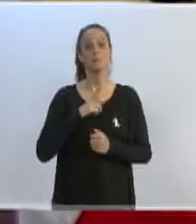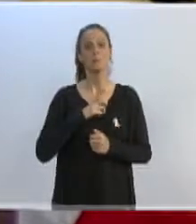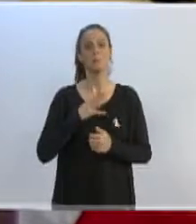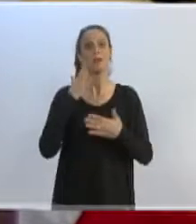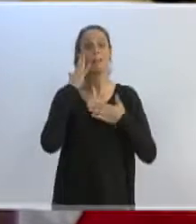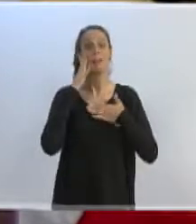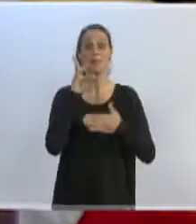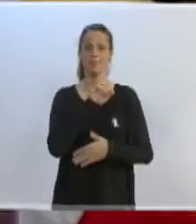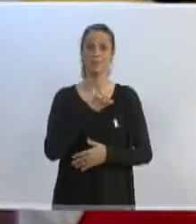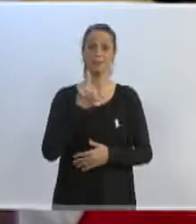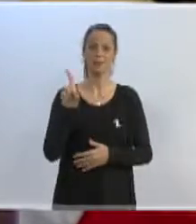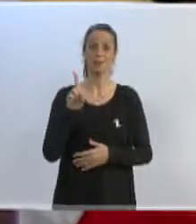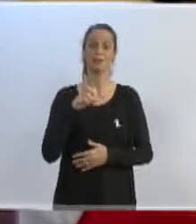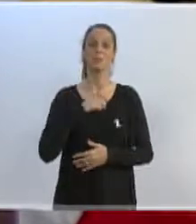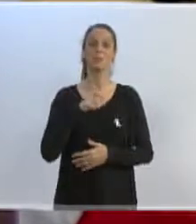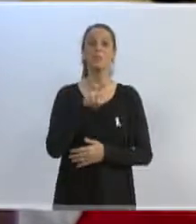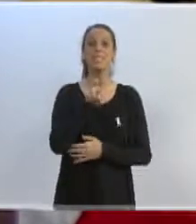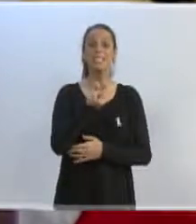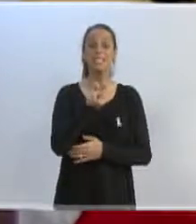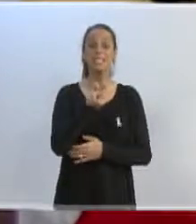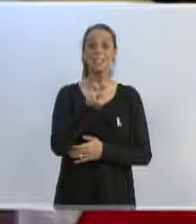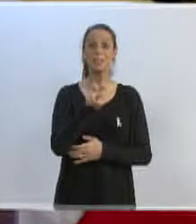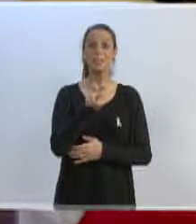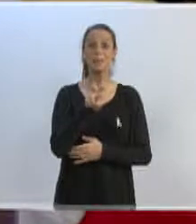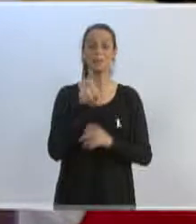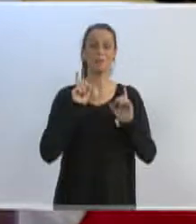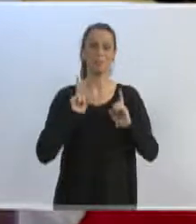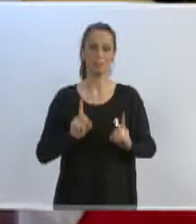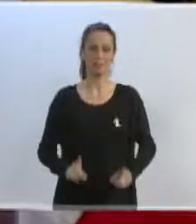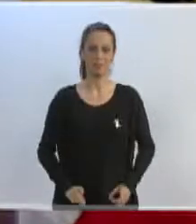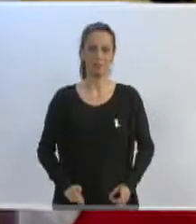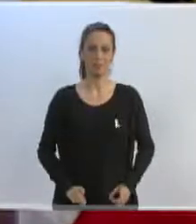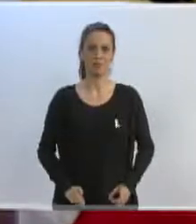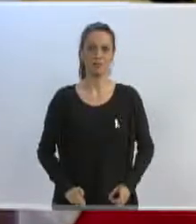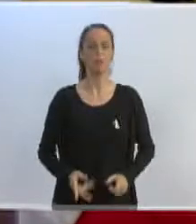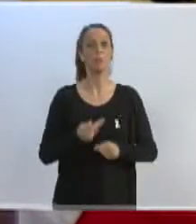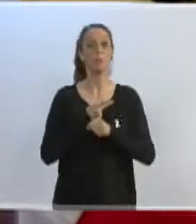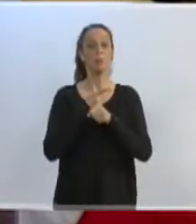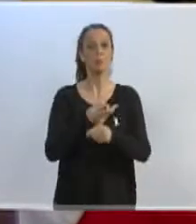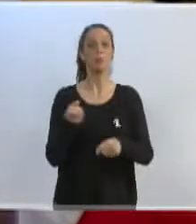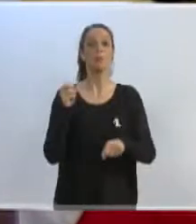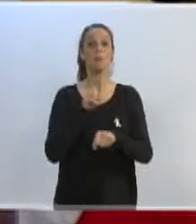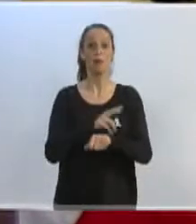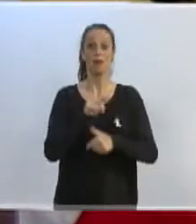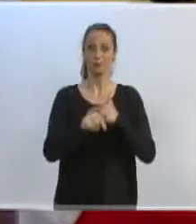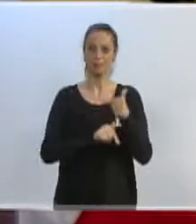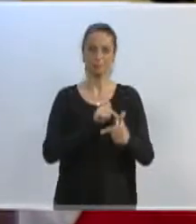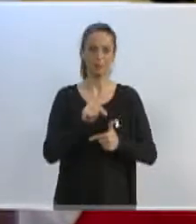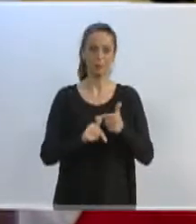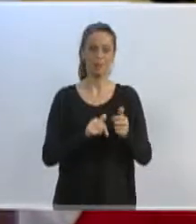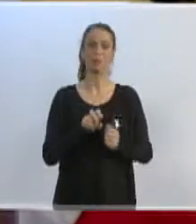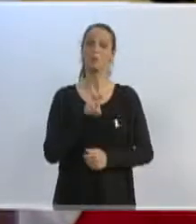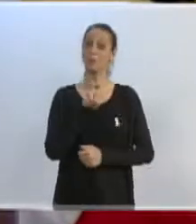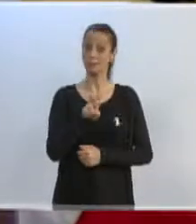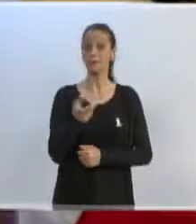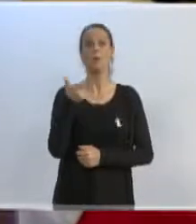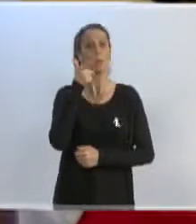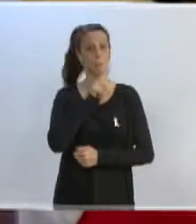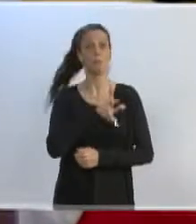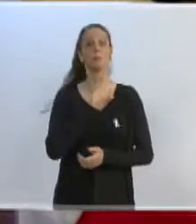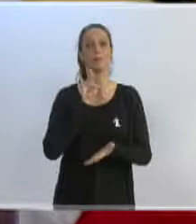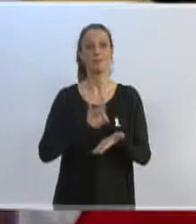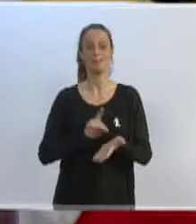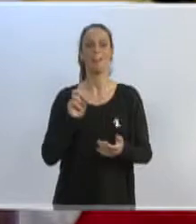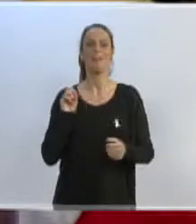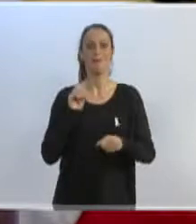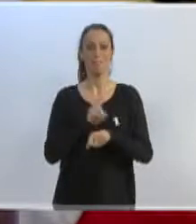graças a Deus, nós tínhamos 5 deficientes em busca de vaga de mercado de trabalho. Os 5 saíram